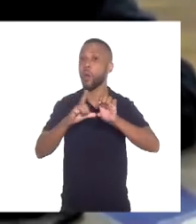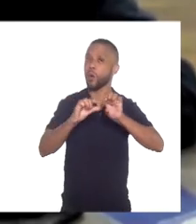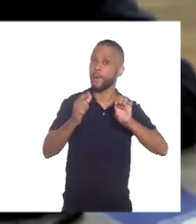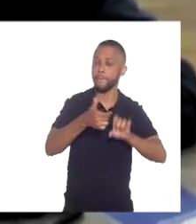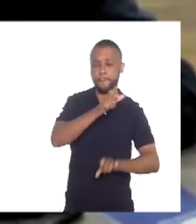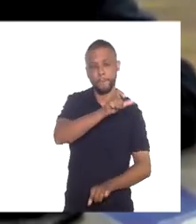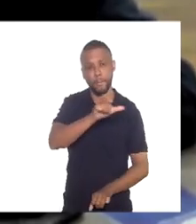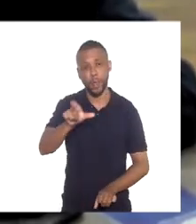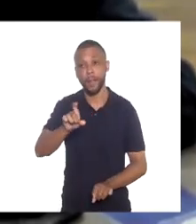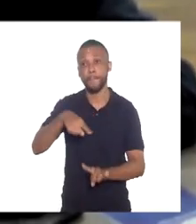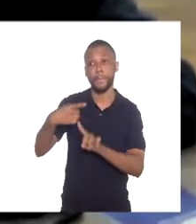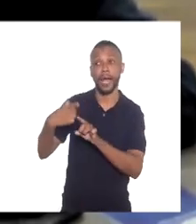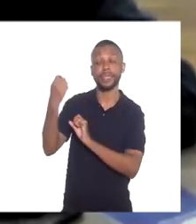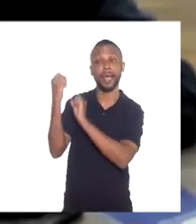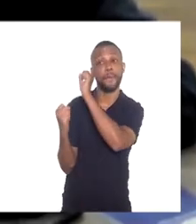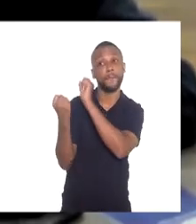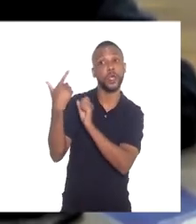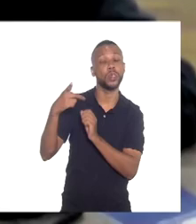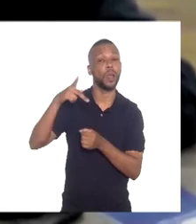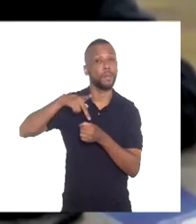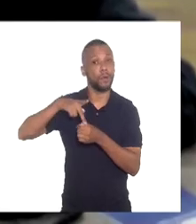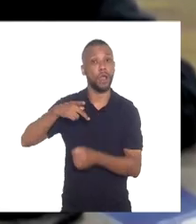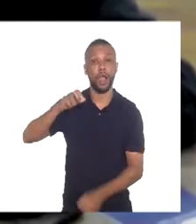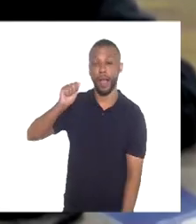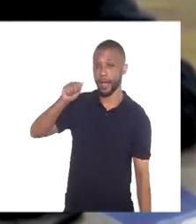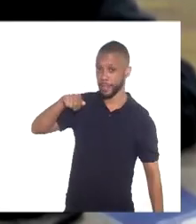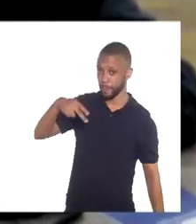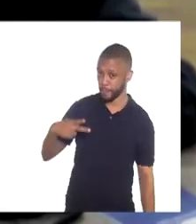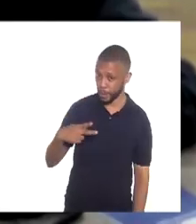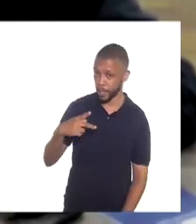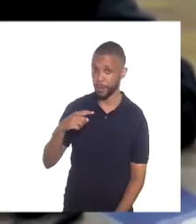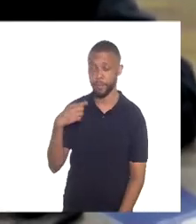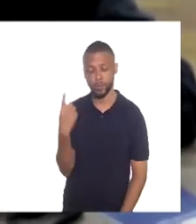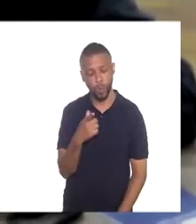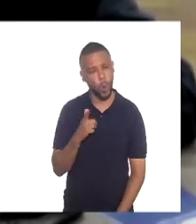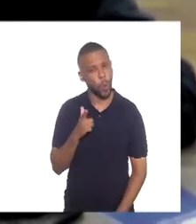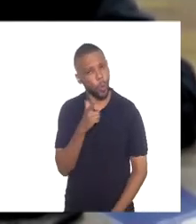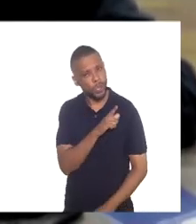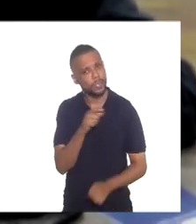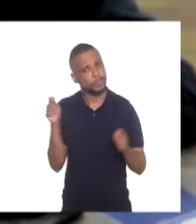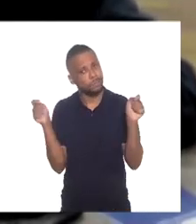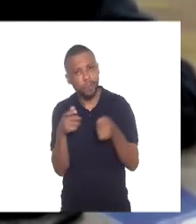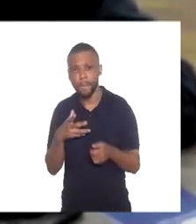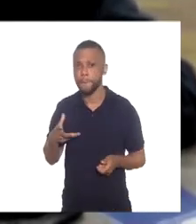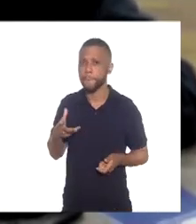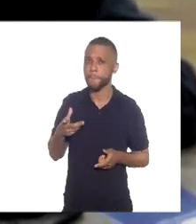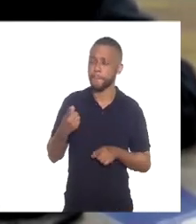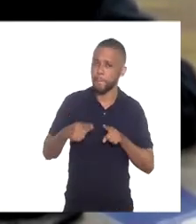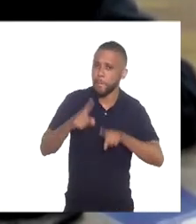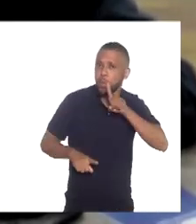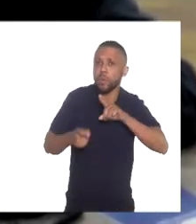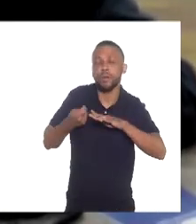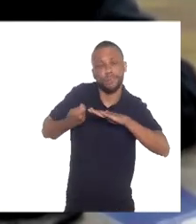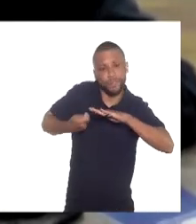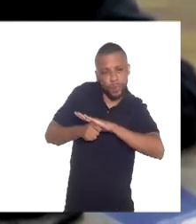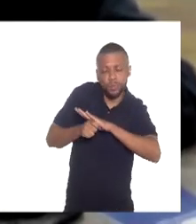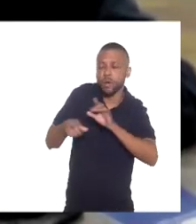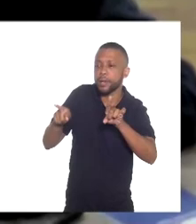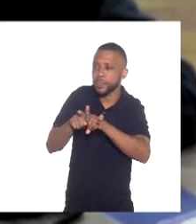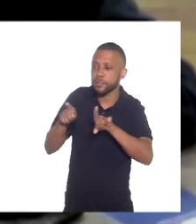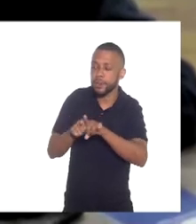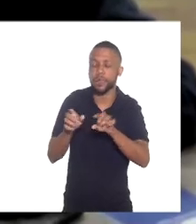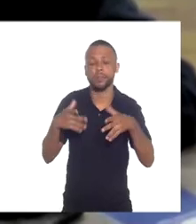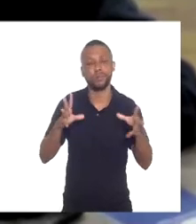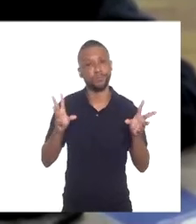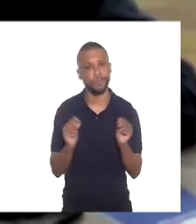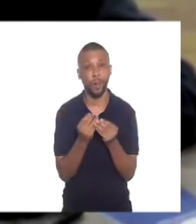perfeito, trazer a Petrobras, a agência reguladora, para que a gente possa... os investidores. Então, boa